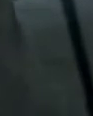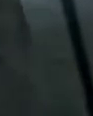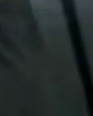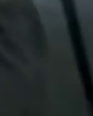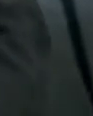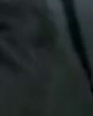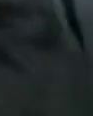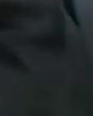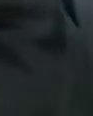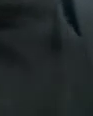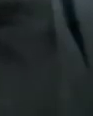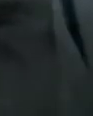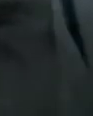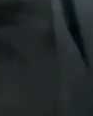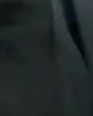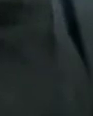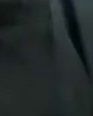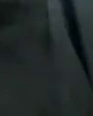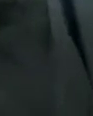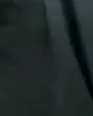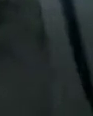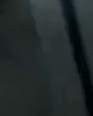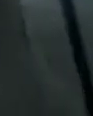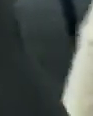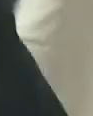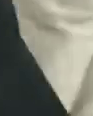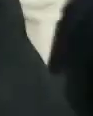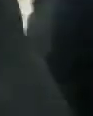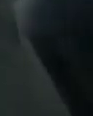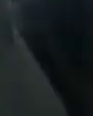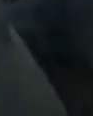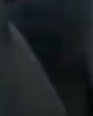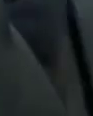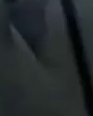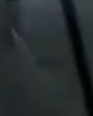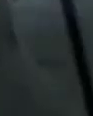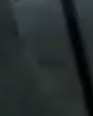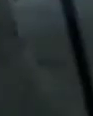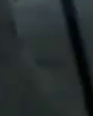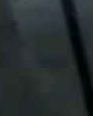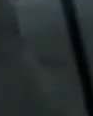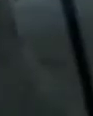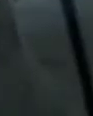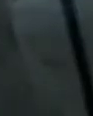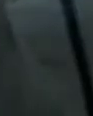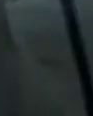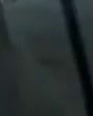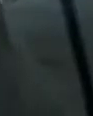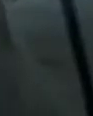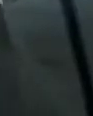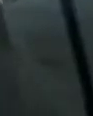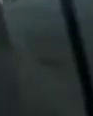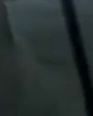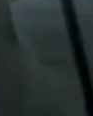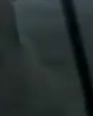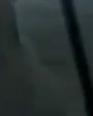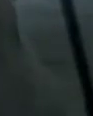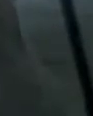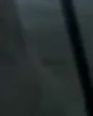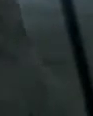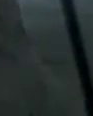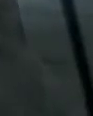no concurso, ou também porque aquele determinado bairro ainda não é contemplado por uma equipe de estratégia básica, de estratégia de saúde